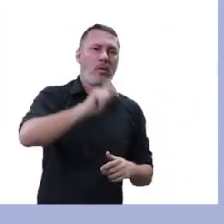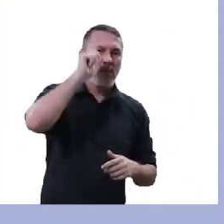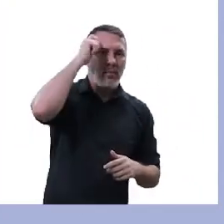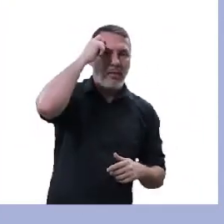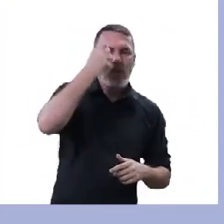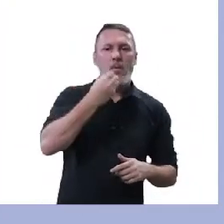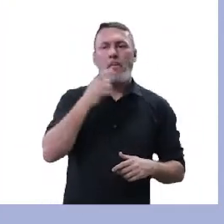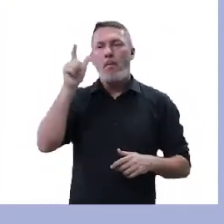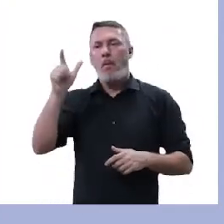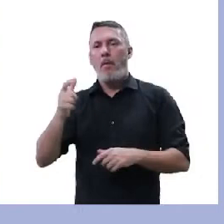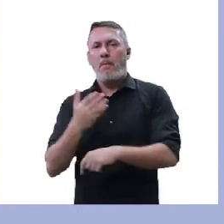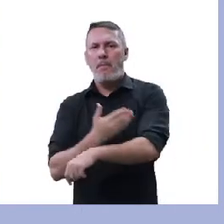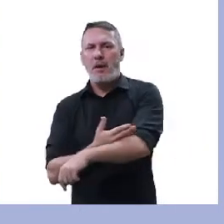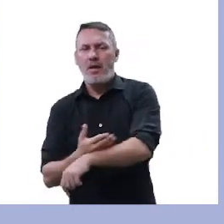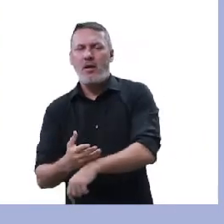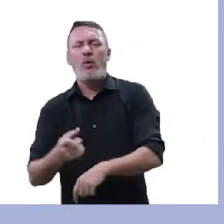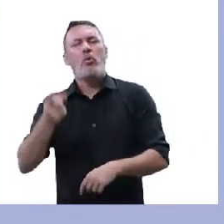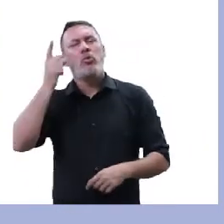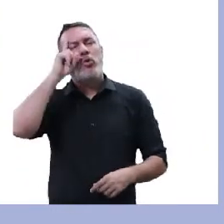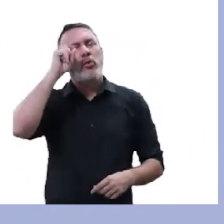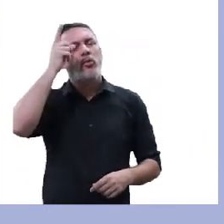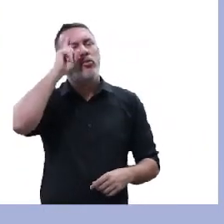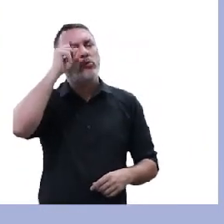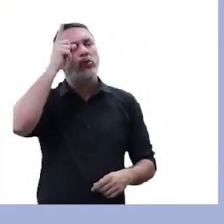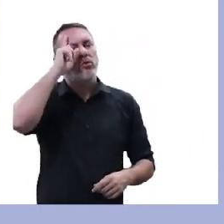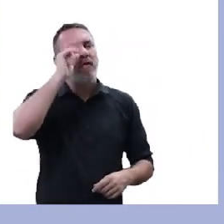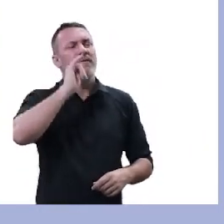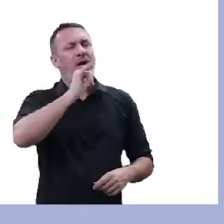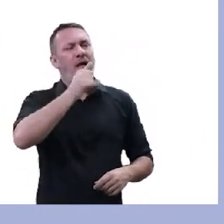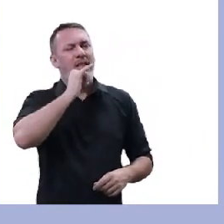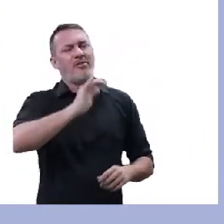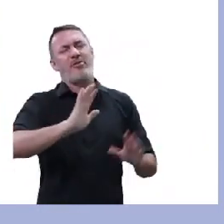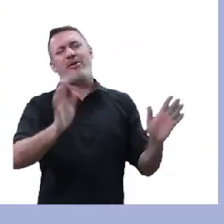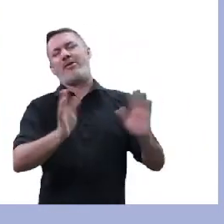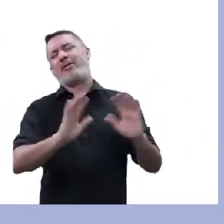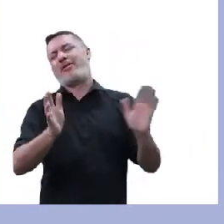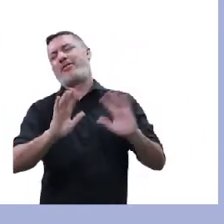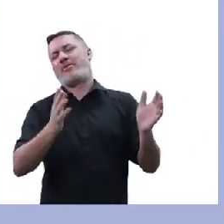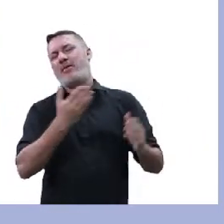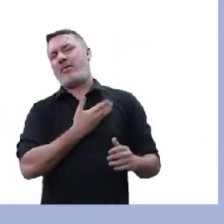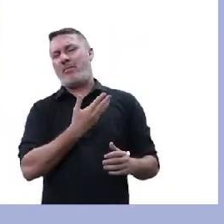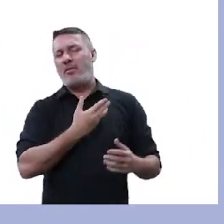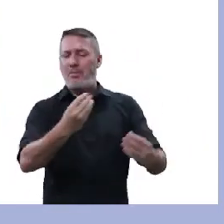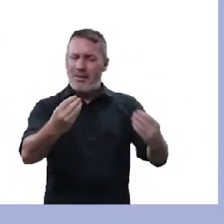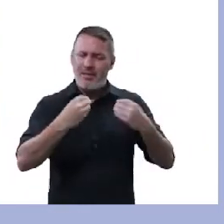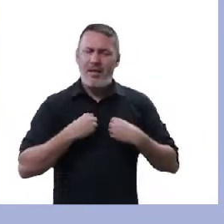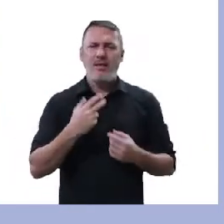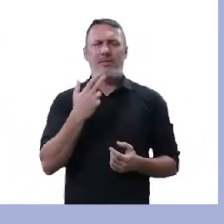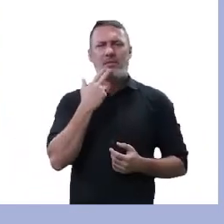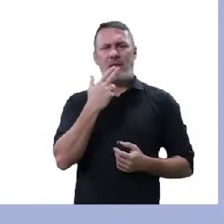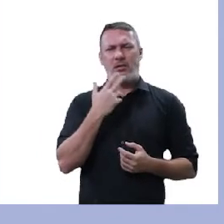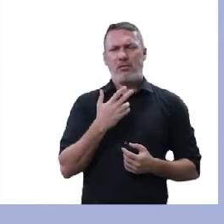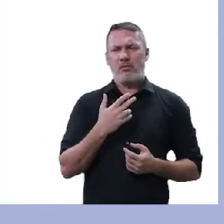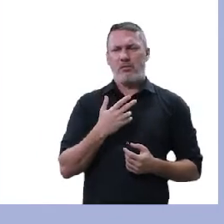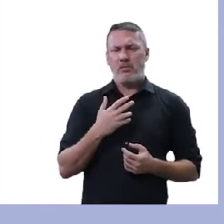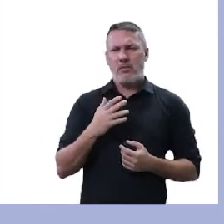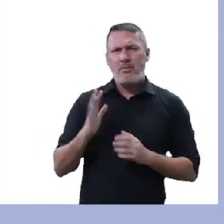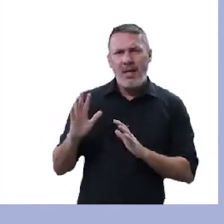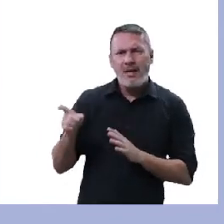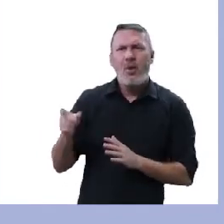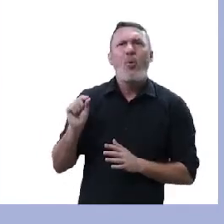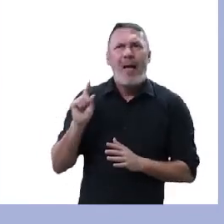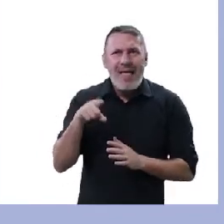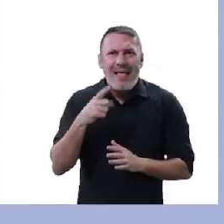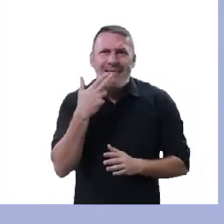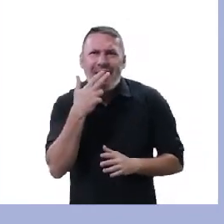brasileira, dizem todos os dias, deixa disso, meu camarada, me dá um cigarro. Professor, eu vi erros aqui. Não é